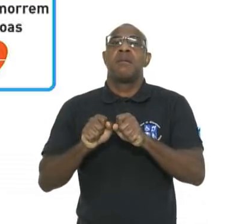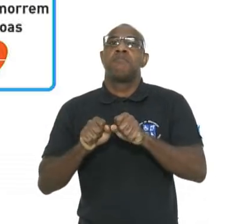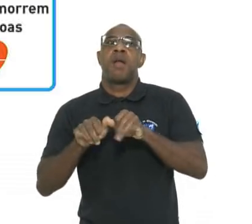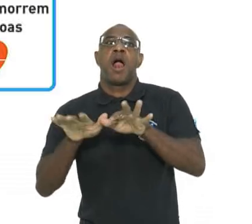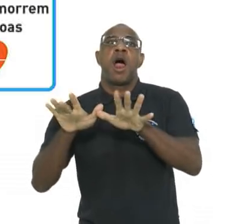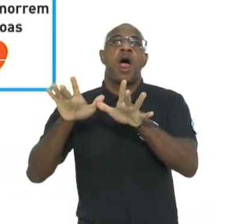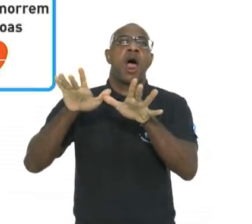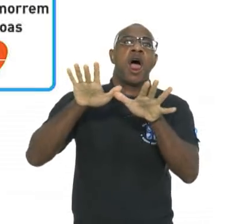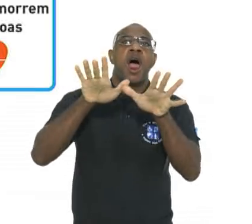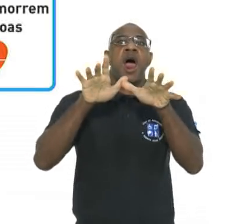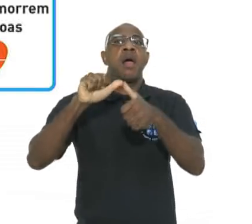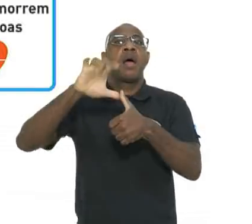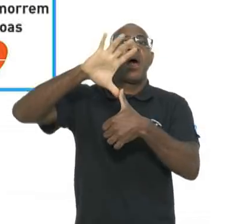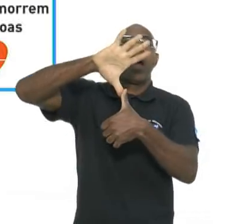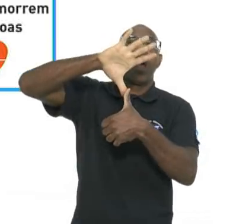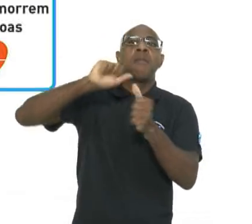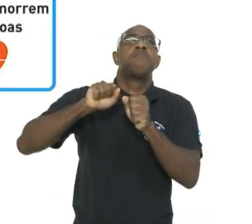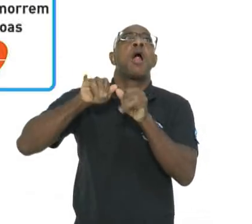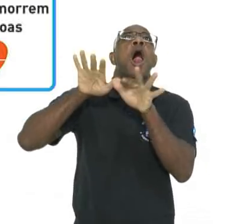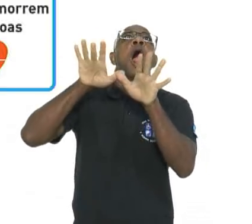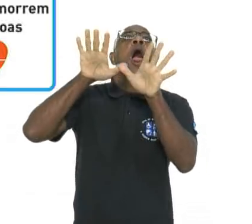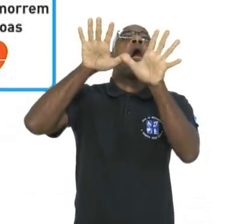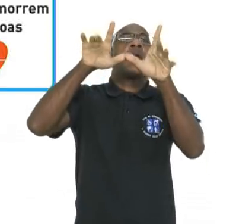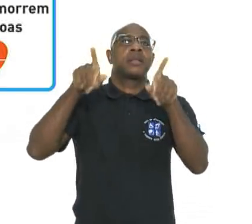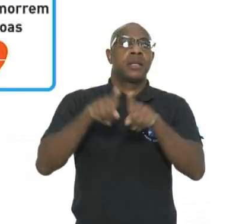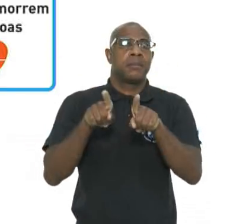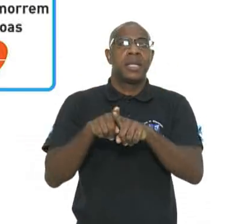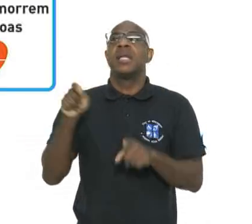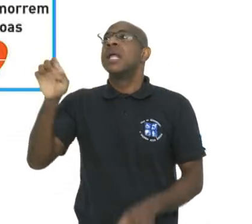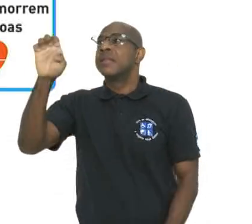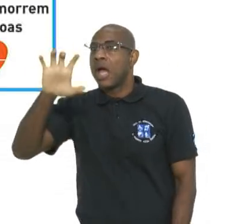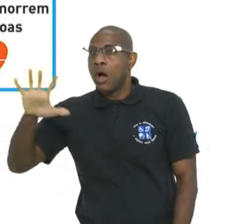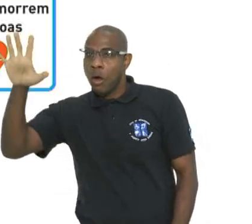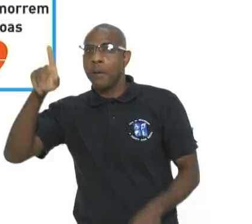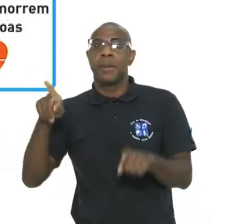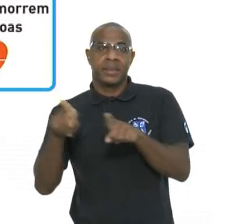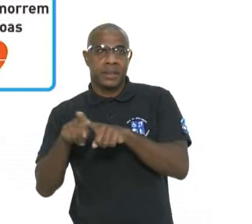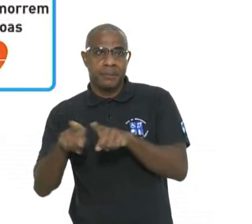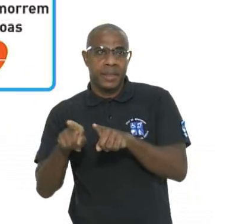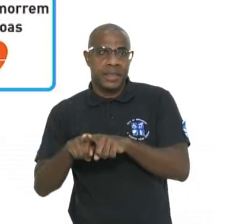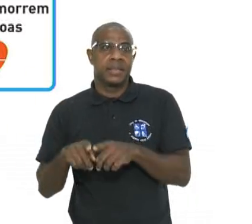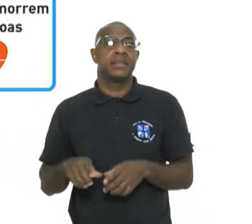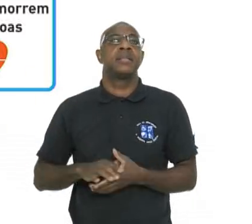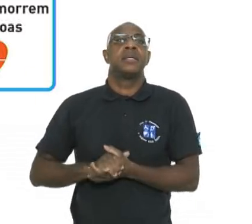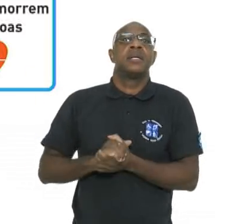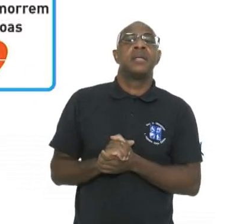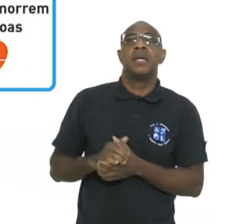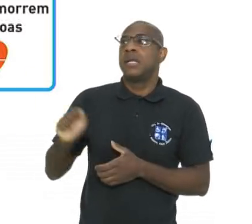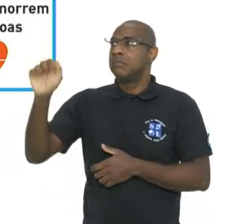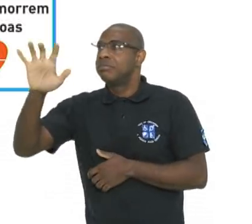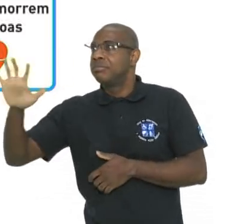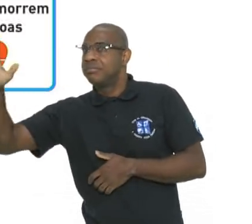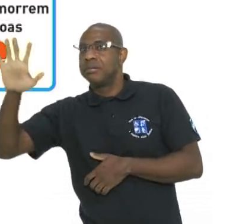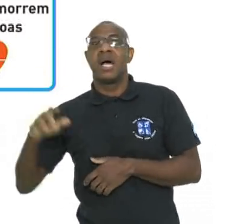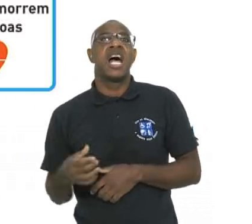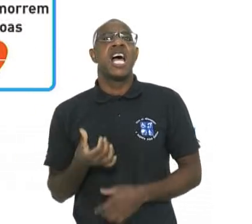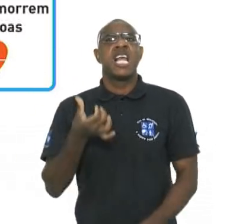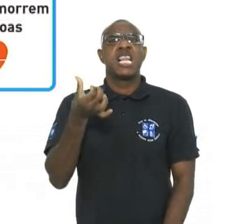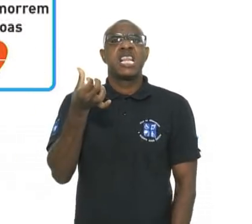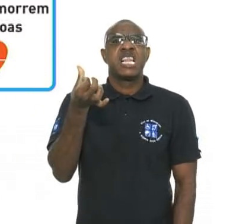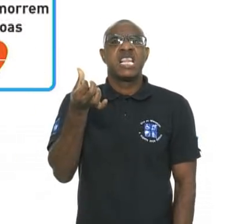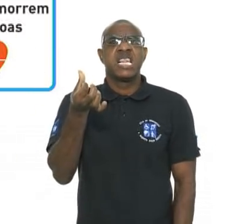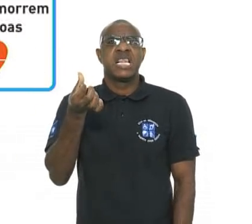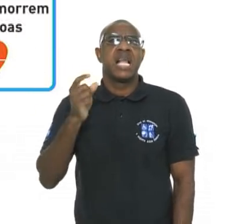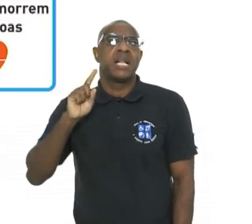alguns países lá da Europa e também Austrália. 6 milhões de pessoas infectadas nas Américas,